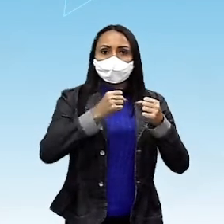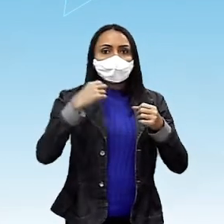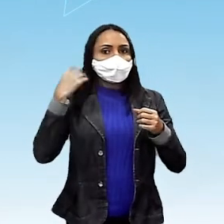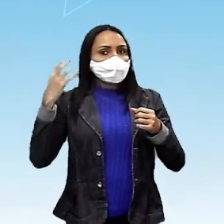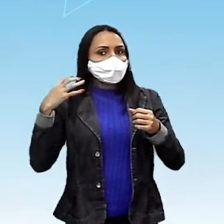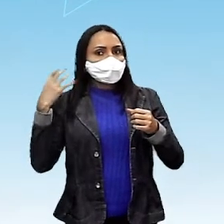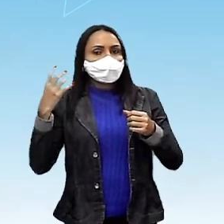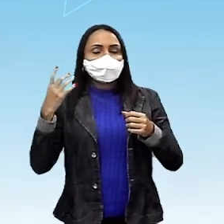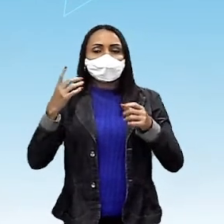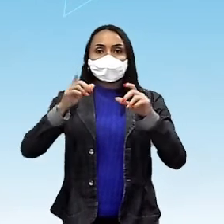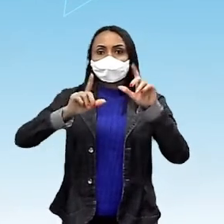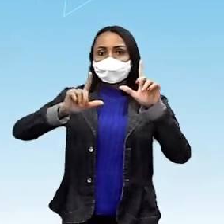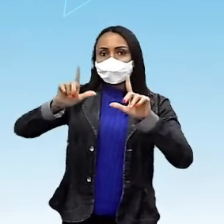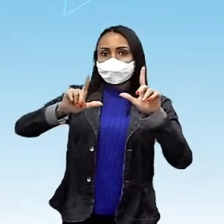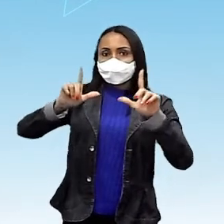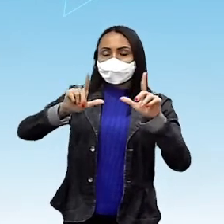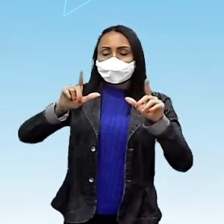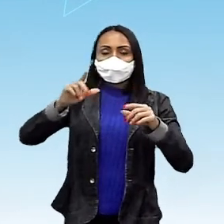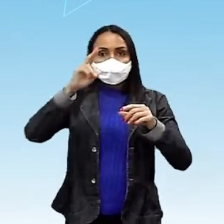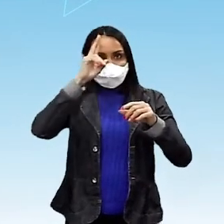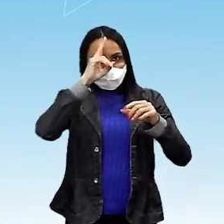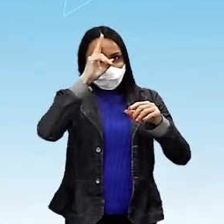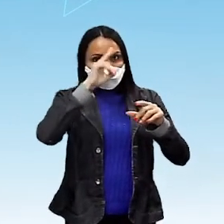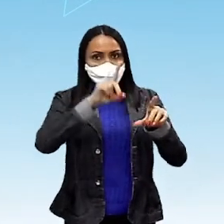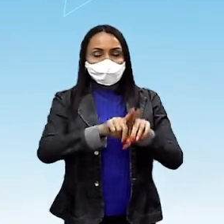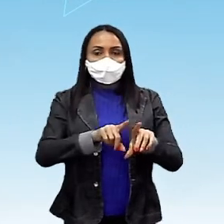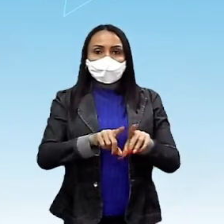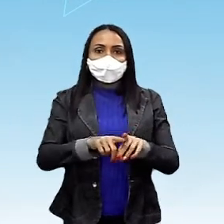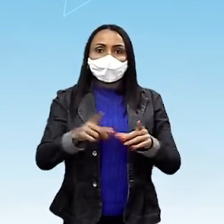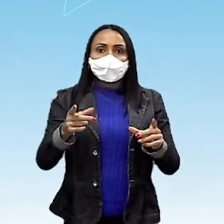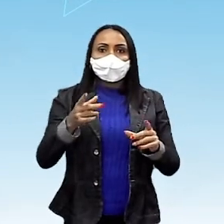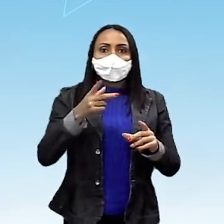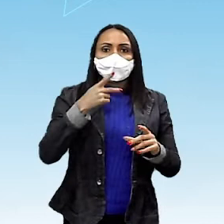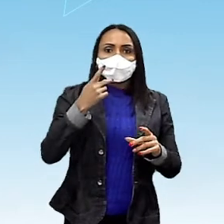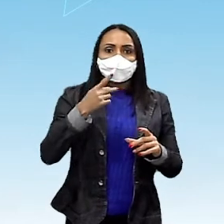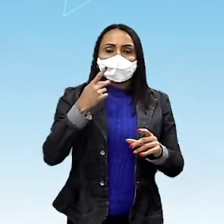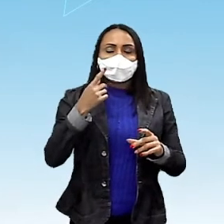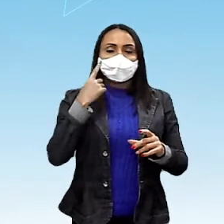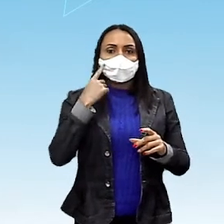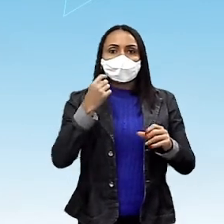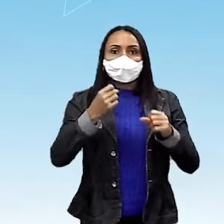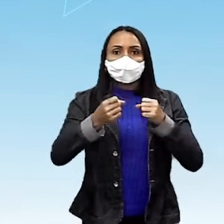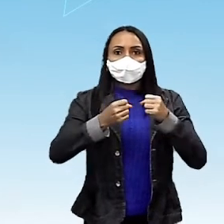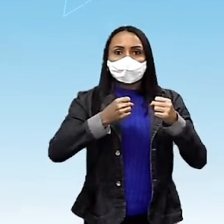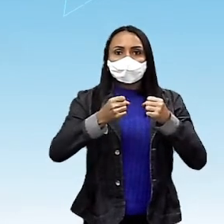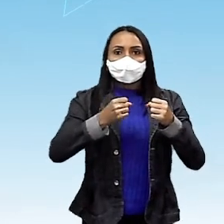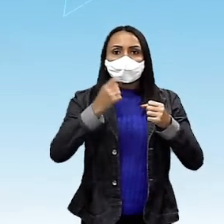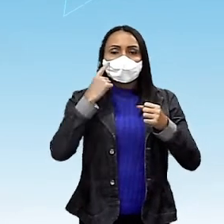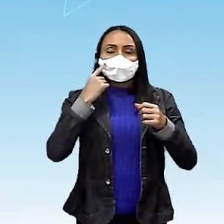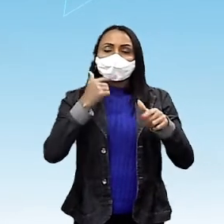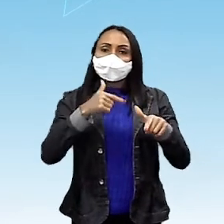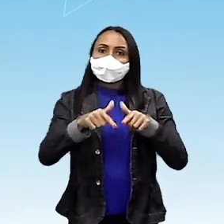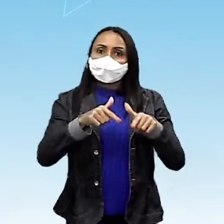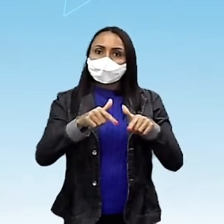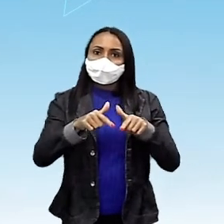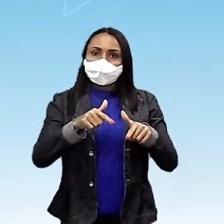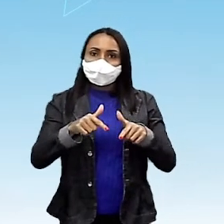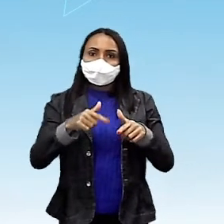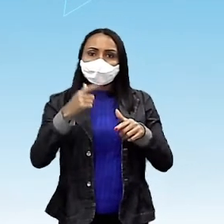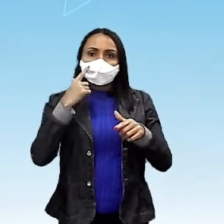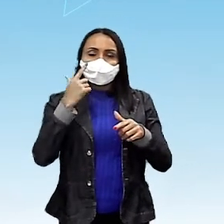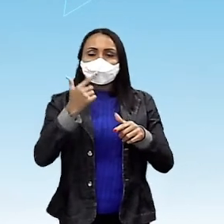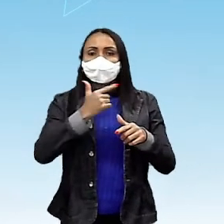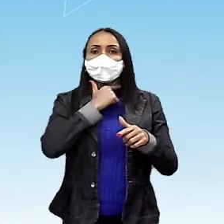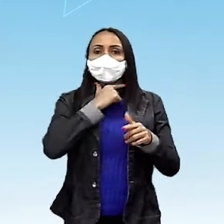da televisão, mas lembrem-se também que eu falei a entrevista para um emprego, para uma vaga de